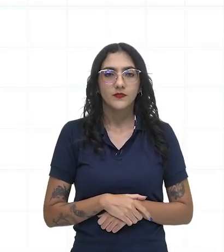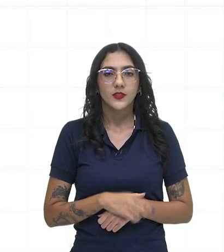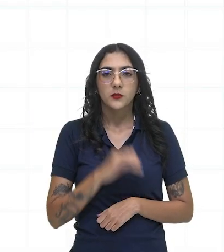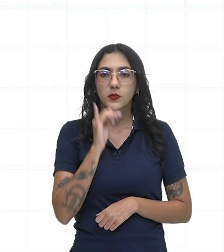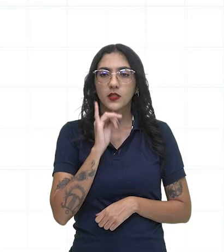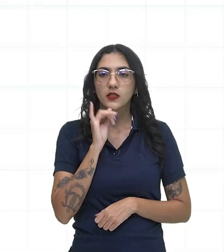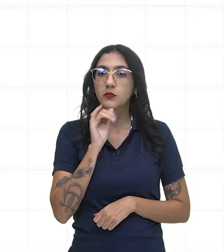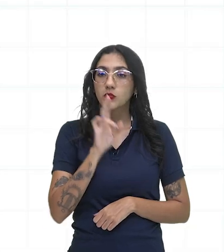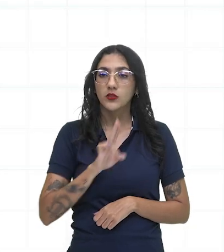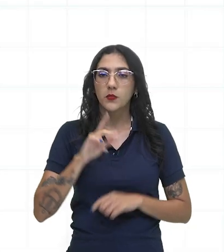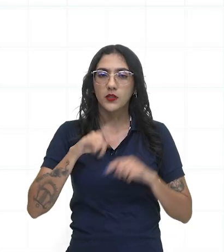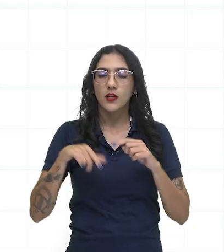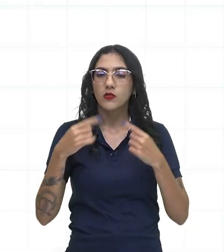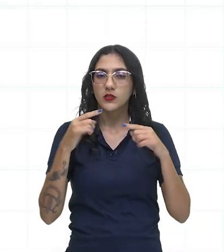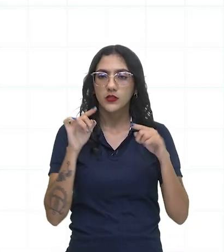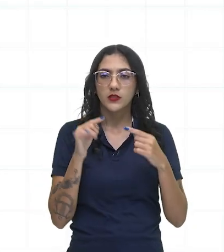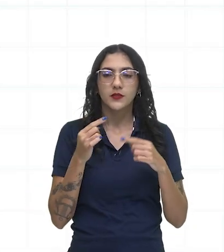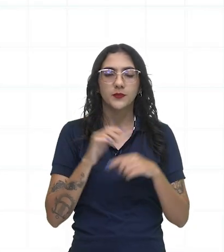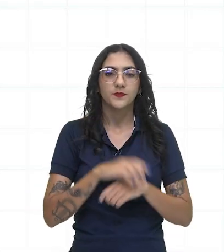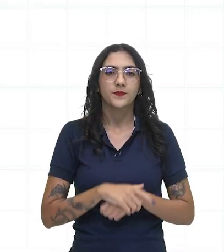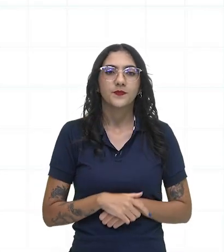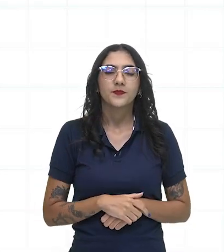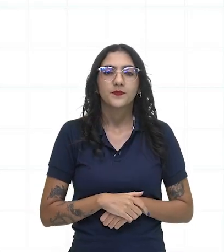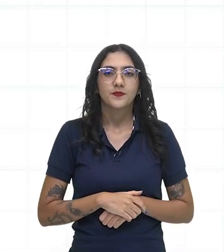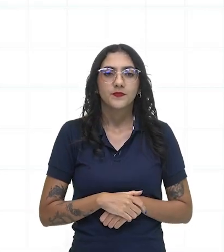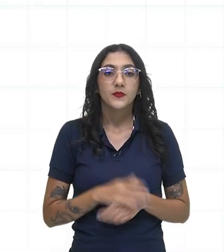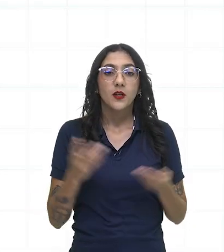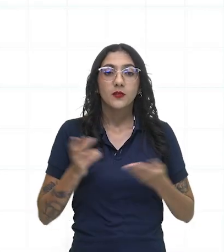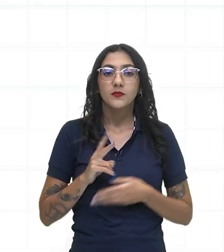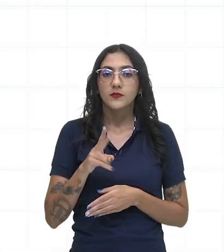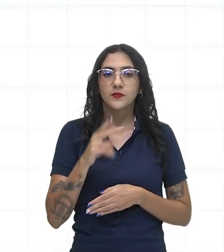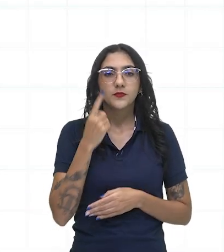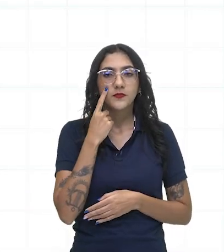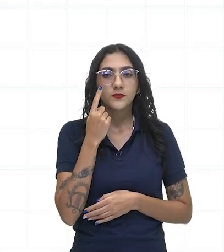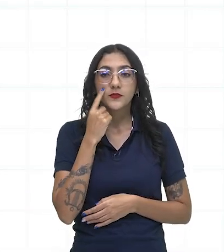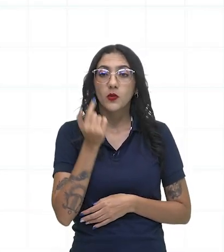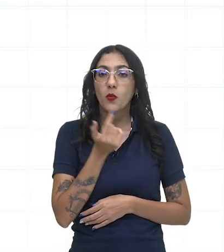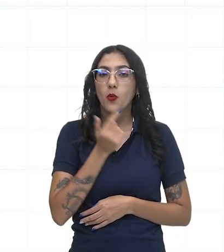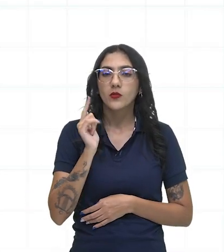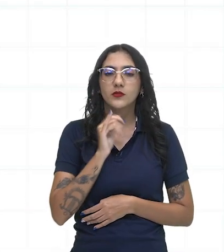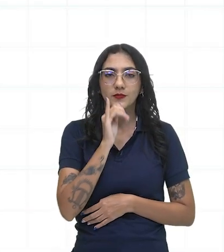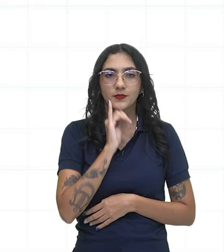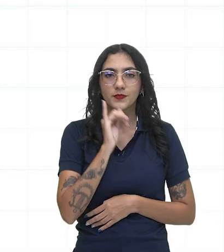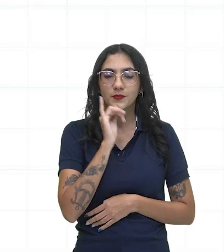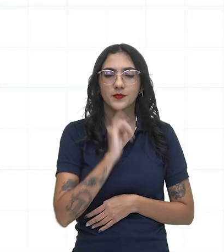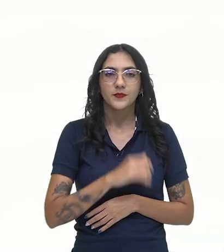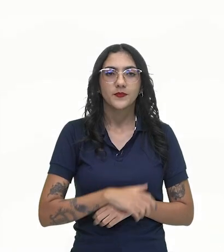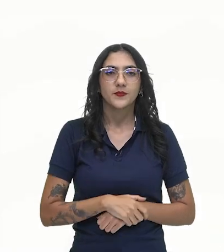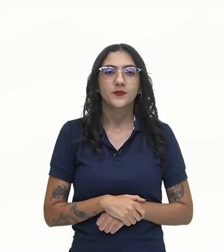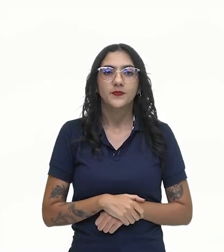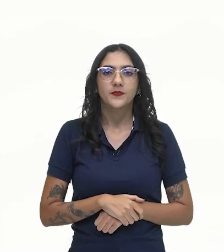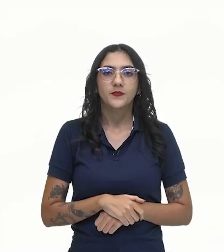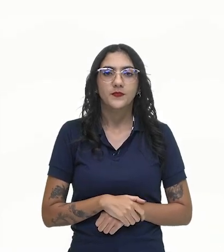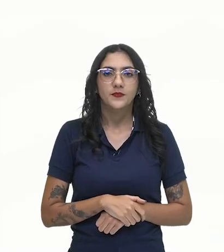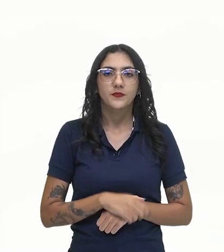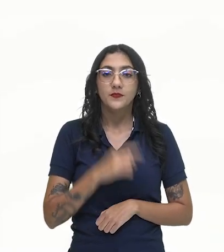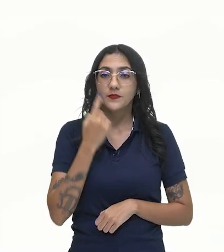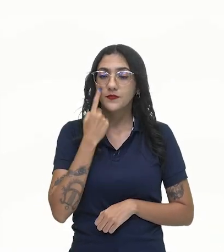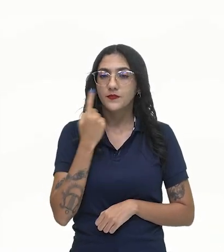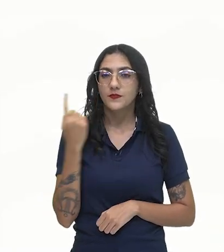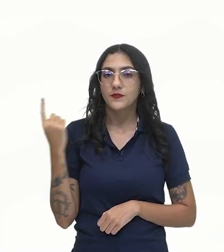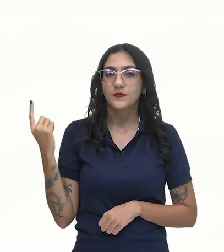um instrumento. Ok? Vamos dar continuidade e ver mais alguns exemplos de regular verbs. Olha só, eu tenho aqui,